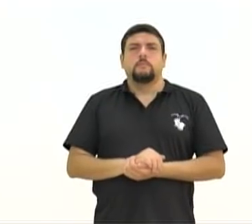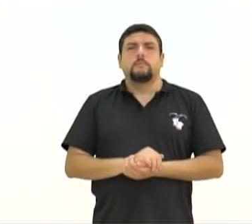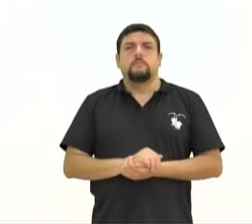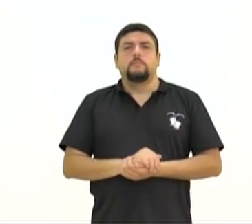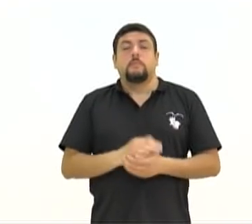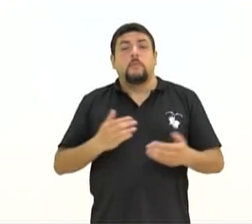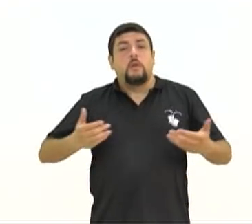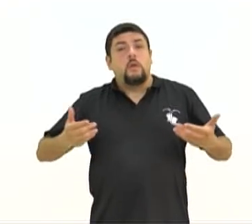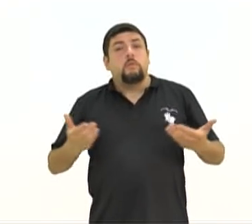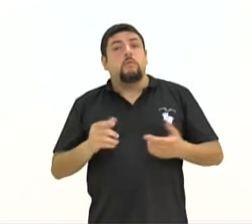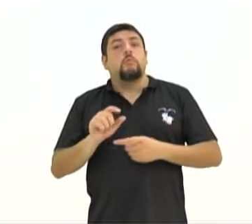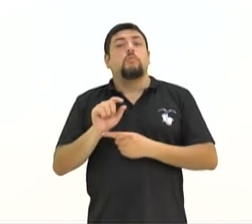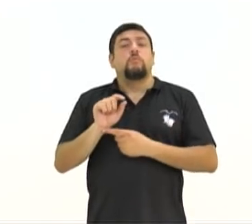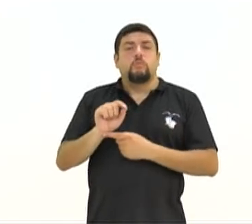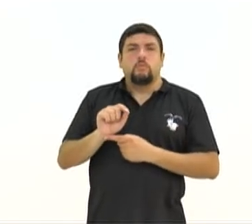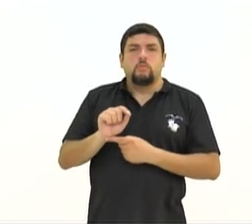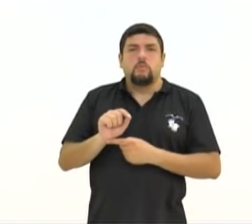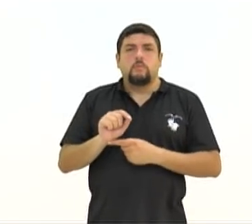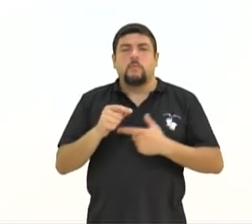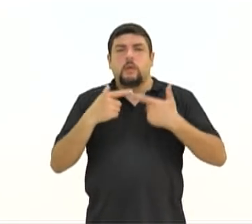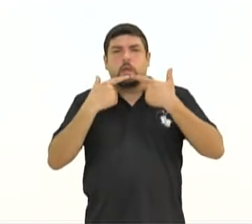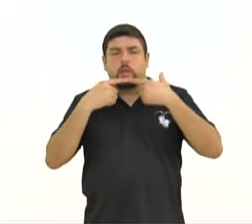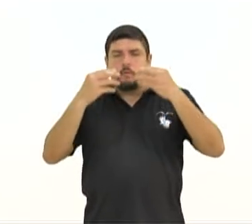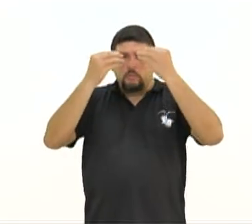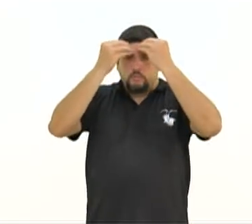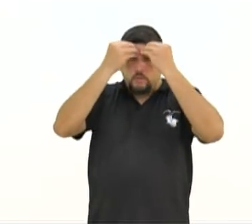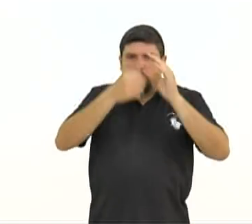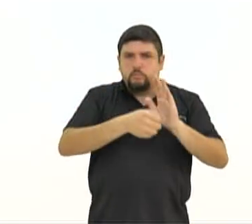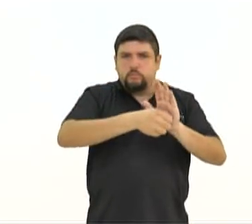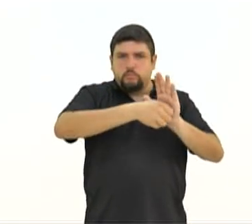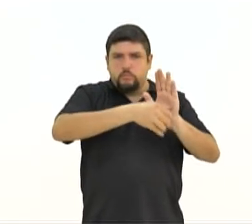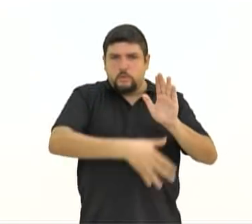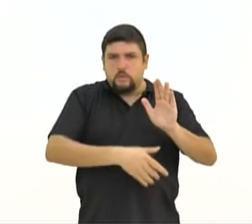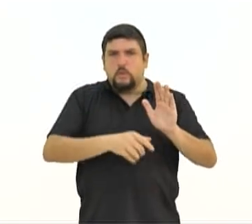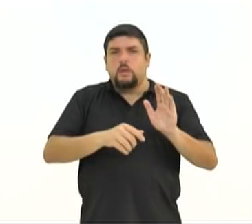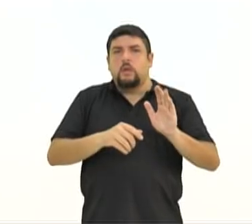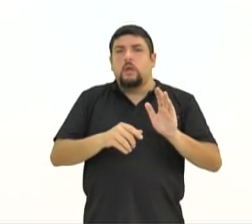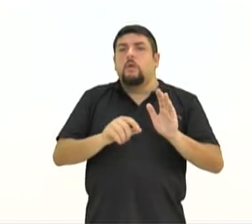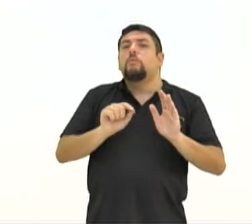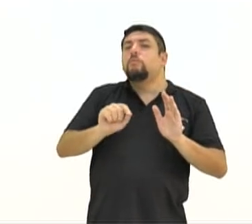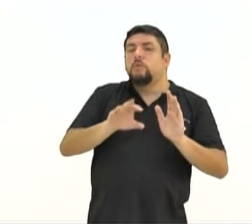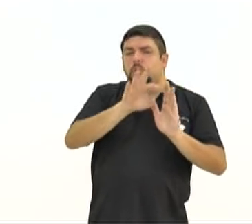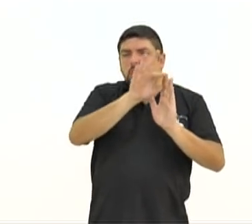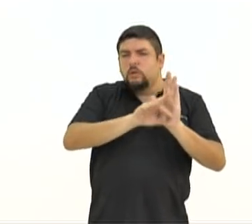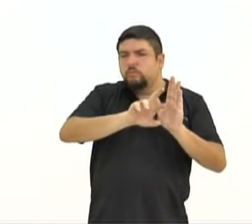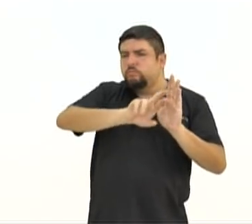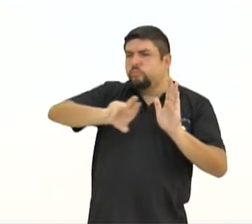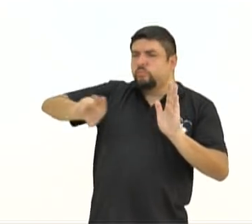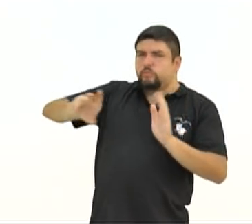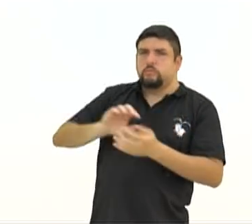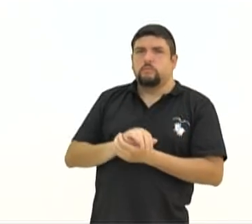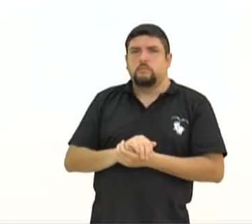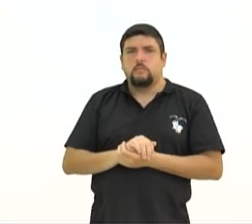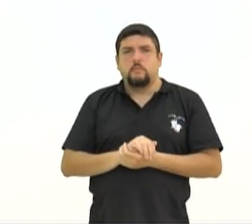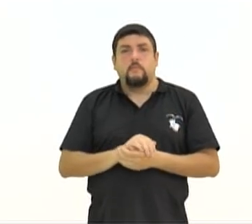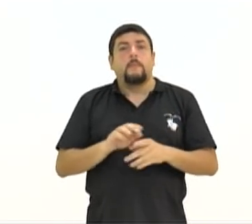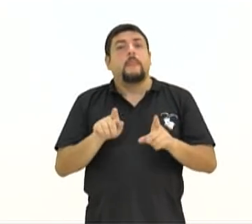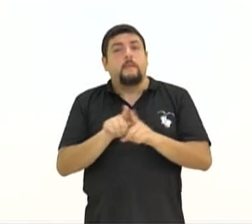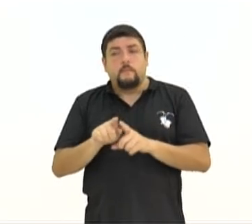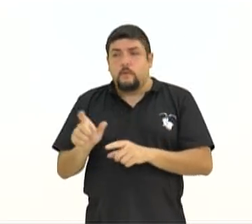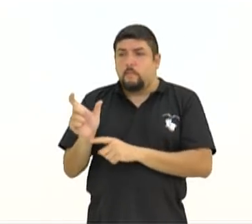gente vai analisar a função das figuras de linguagem em textos diversos, vamos inferir o sentido de uma palavra ou